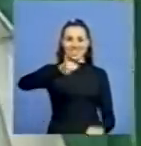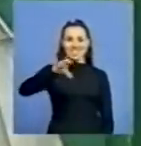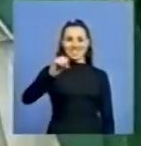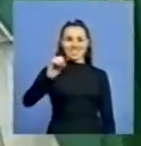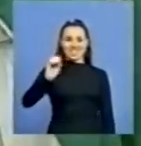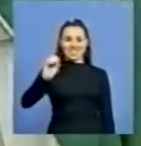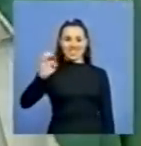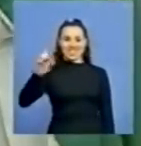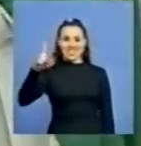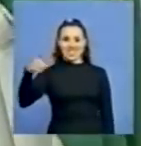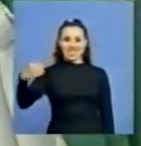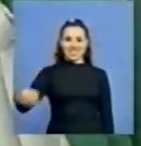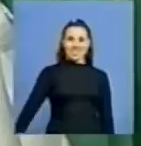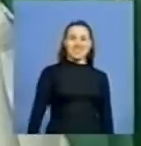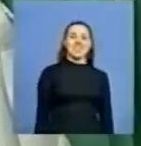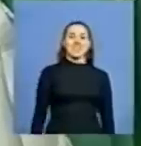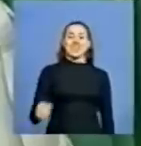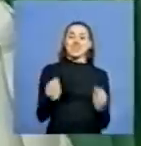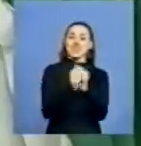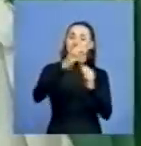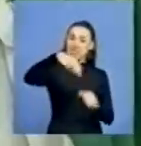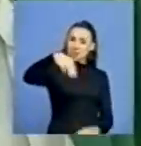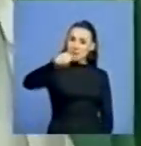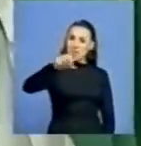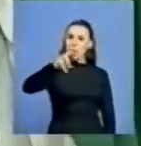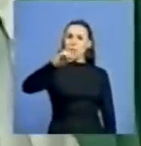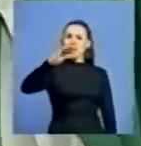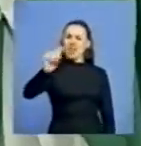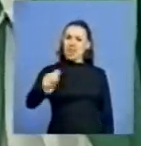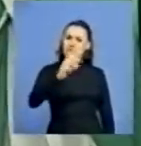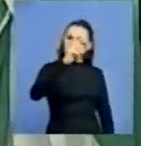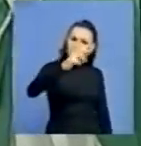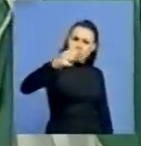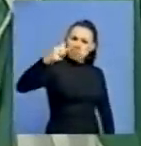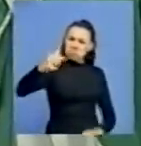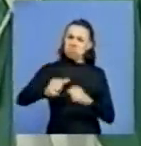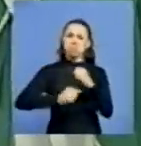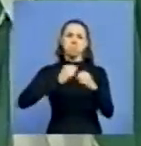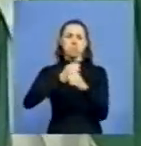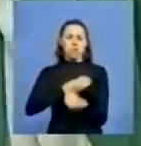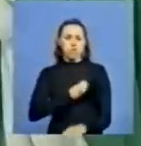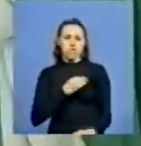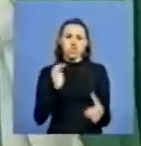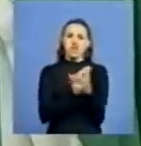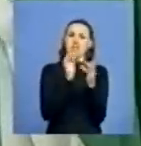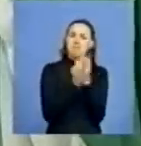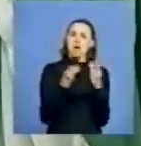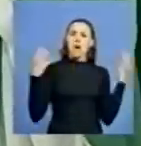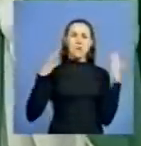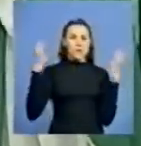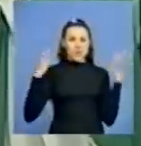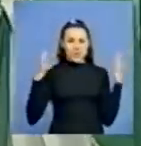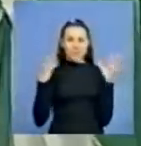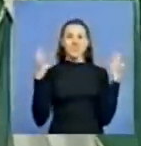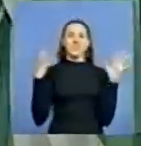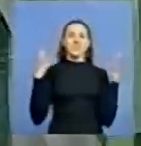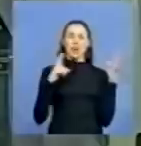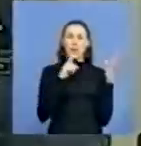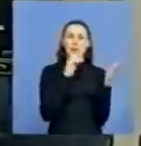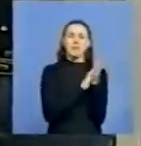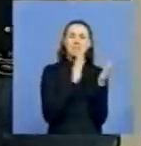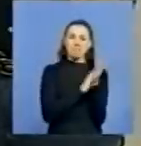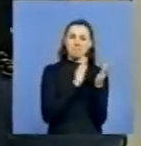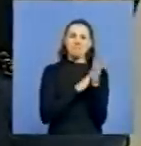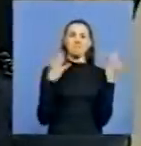de Melo Paladim pelos seus 57 aninhos de vida. Uma salva de palmas para eles, um